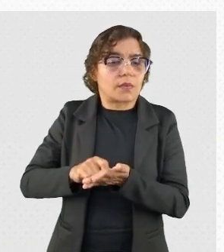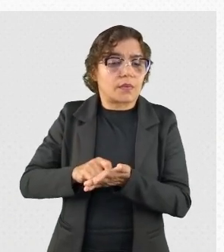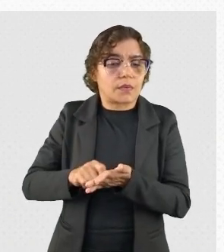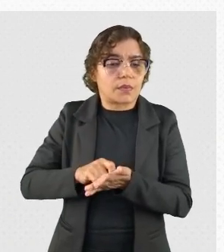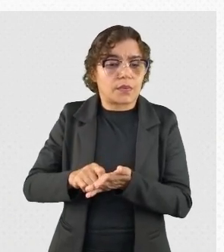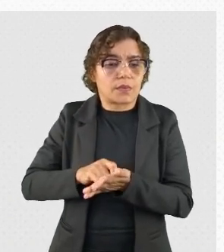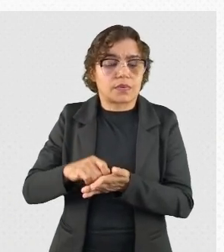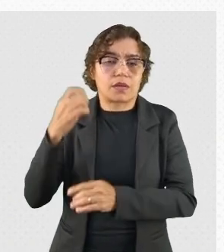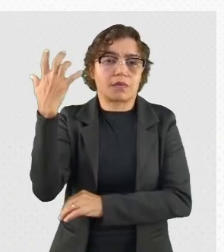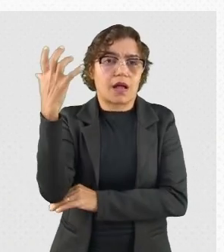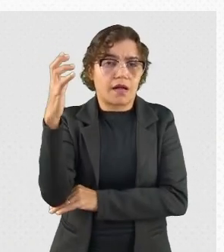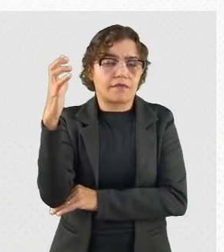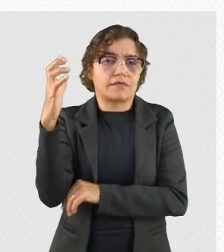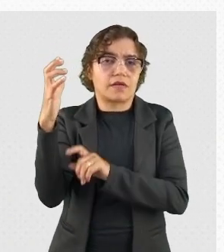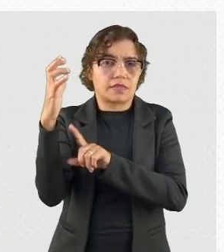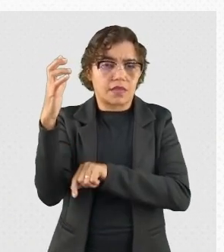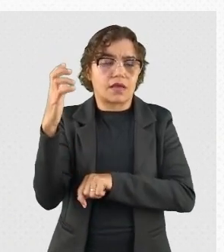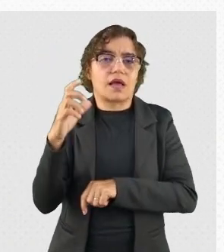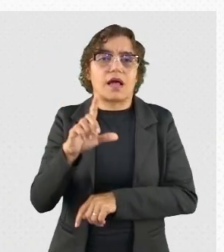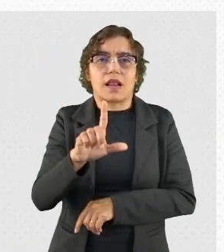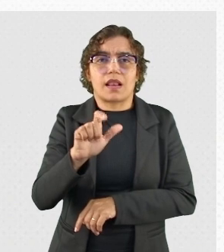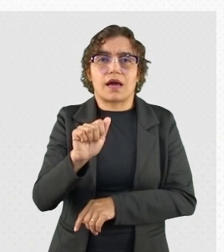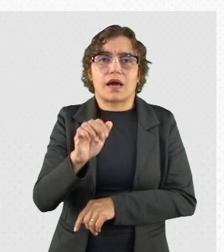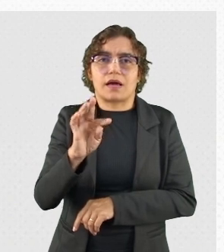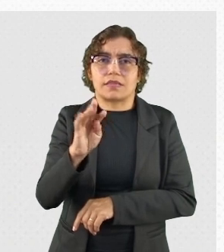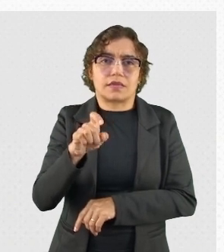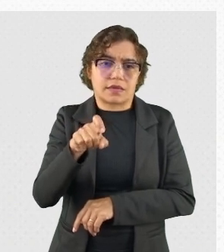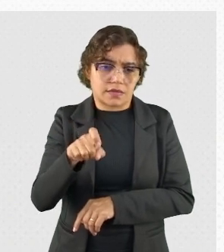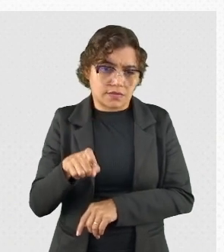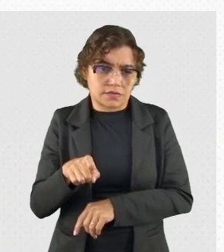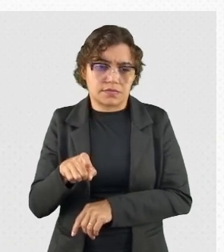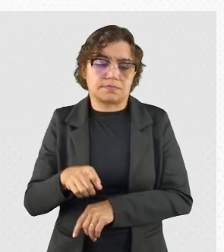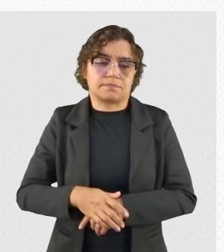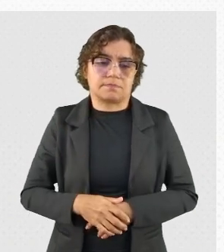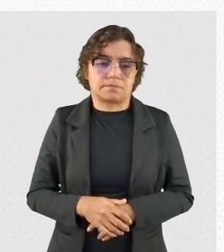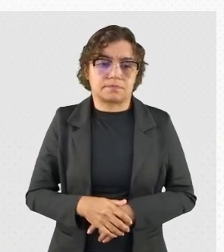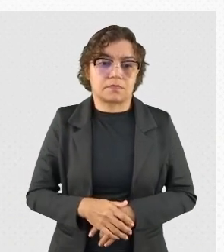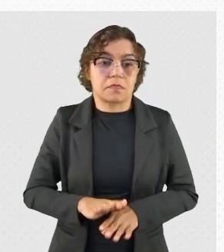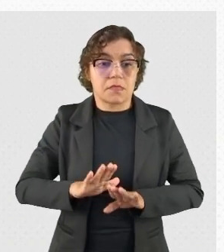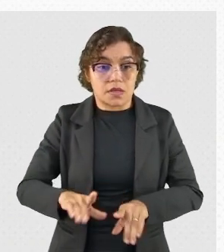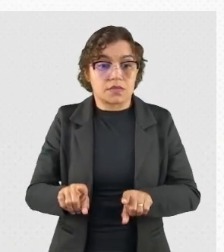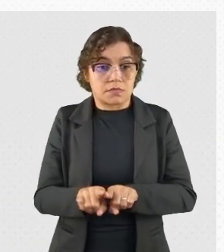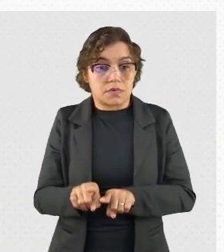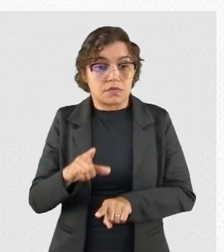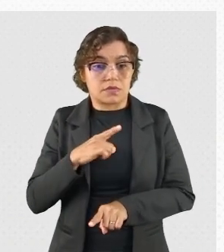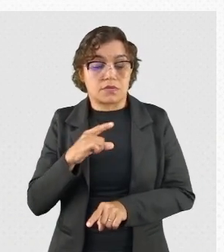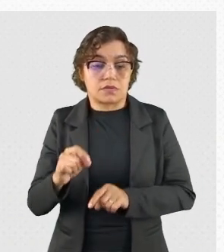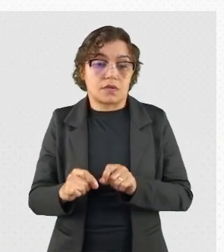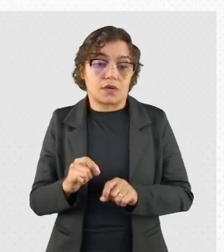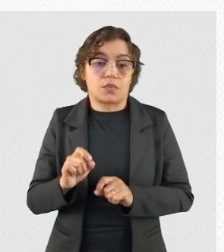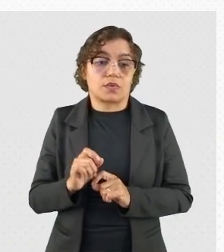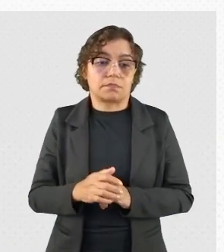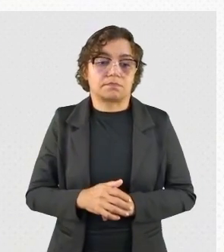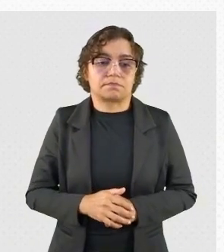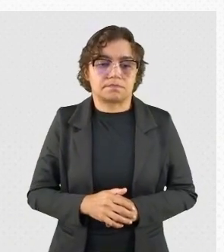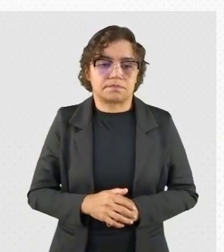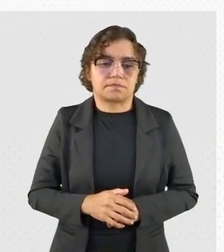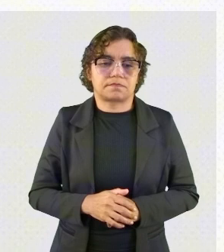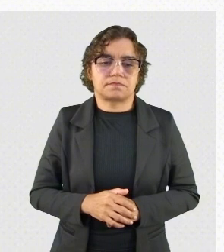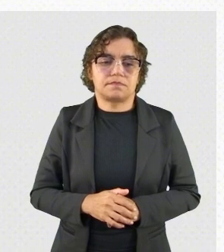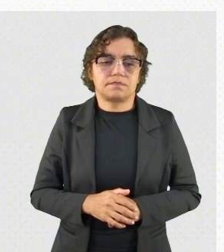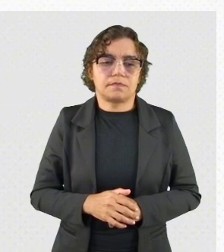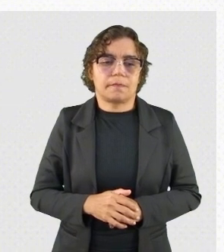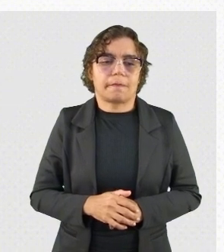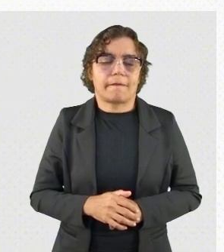seringais, né, e do movimento de retirada dele. Só que nós temos aqui, gente, um aspecto, né, dentro